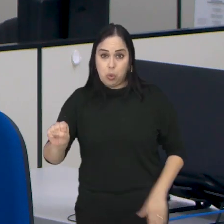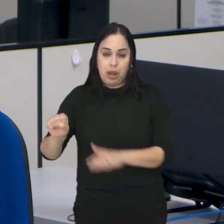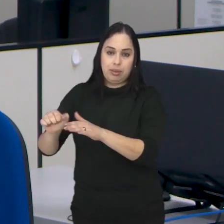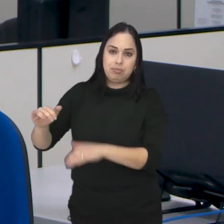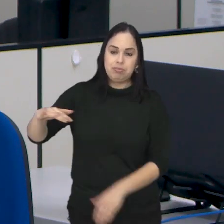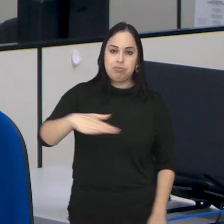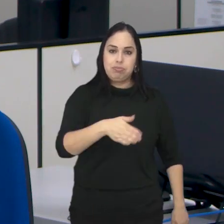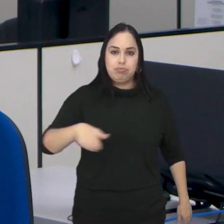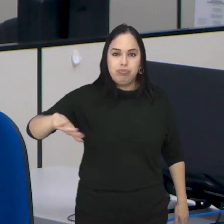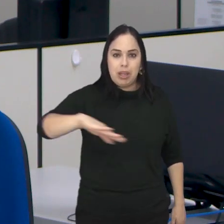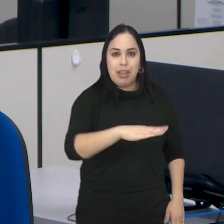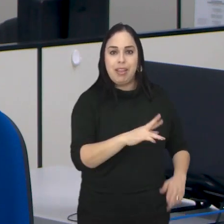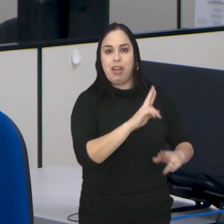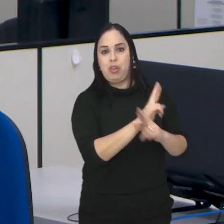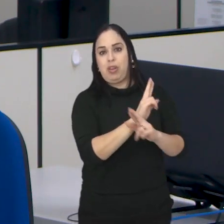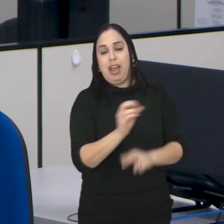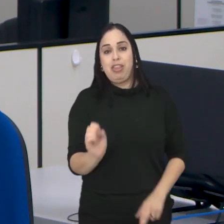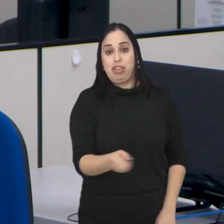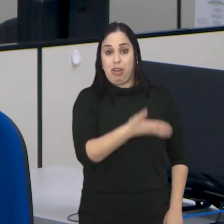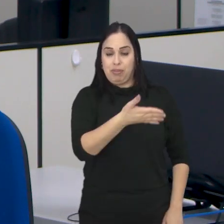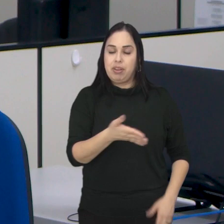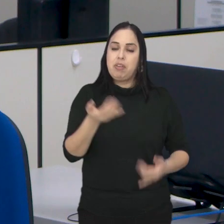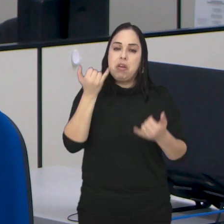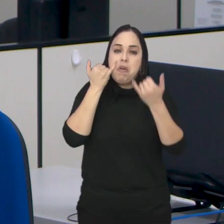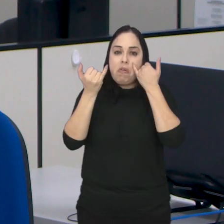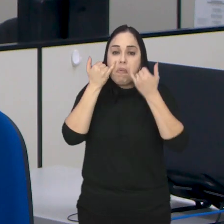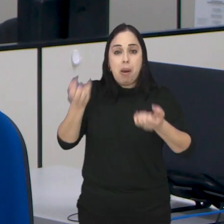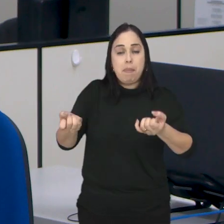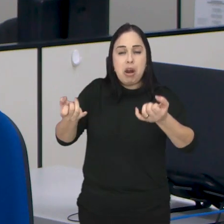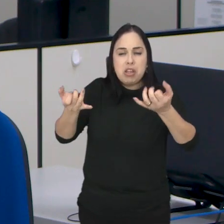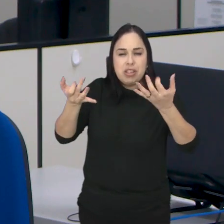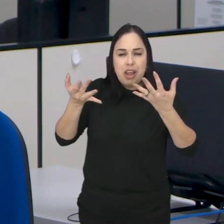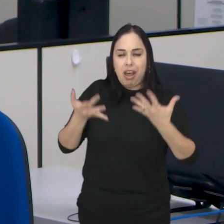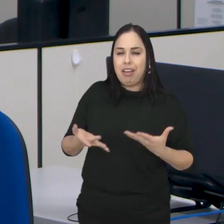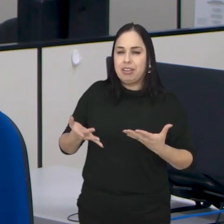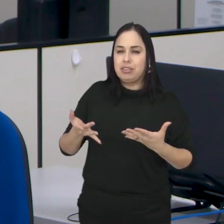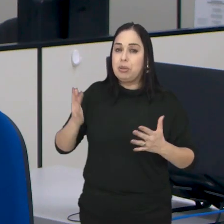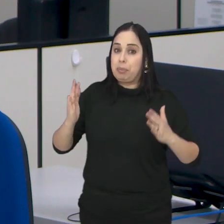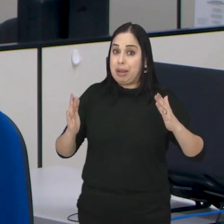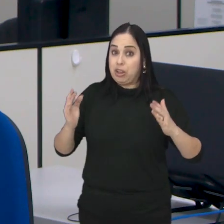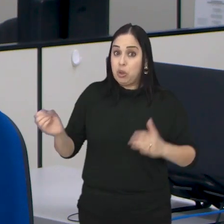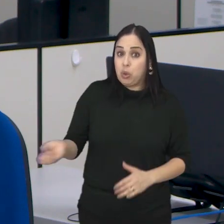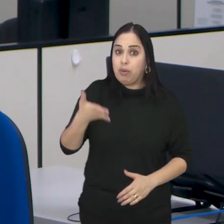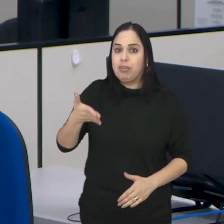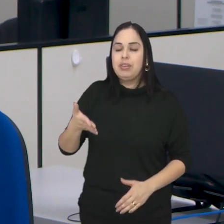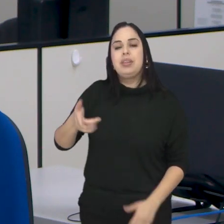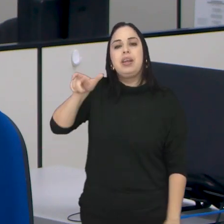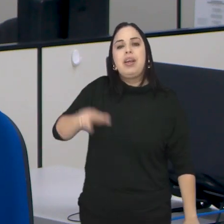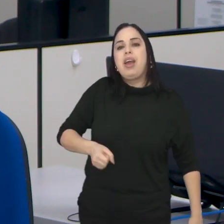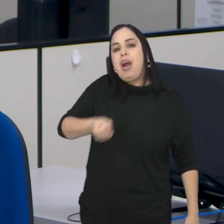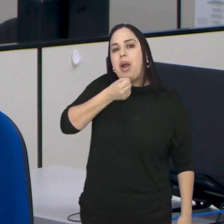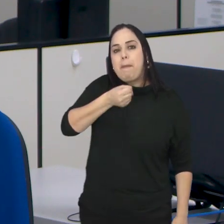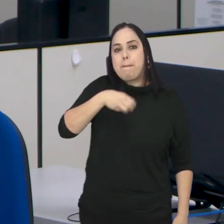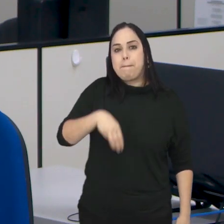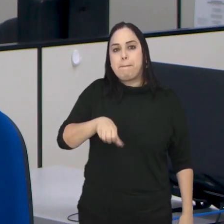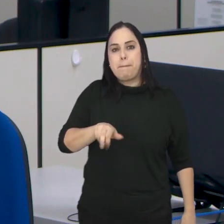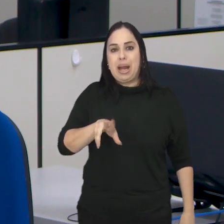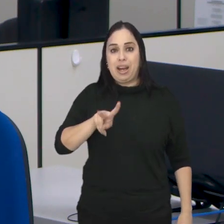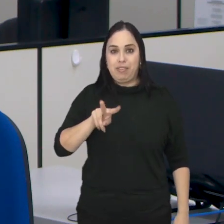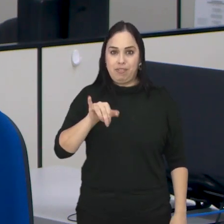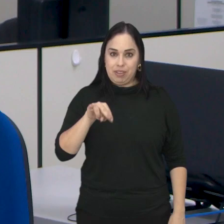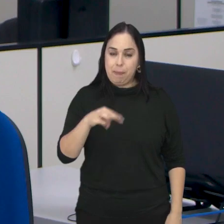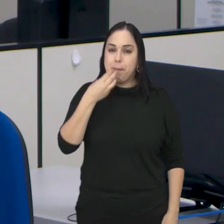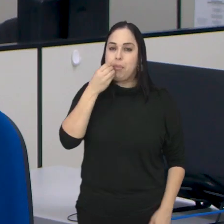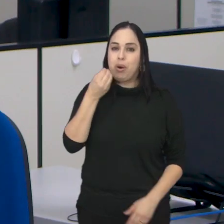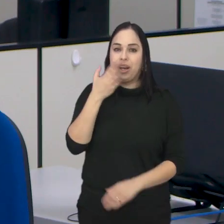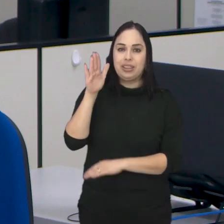a região da Rodoviária Nova. E quem vai trazer as informações para a gente sobre essa nova etapa é o repórter Marvin Pinho.